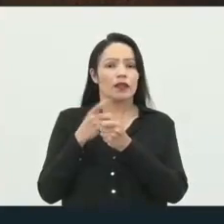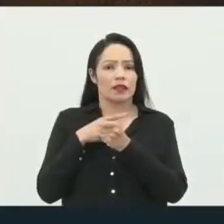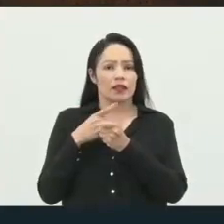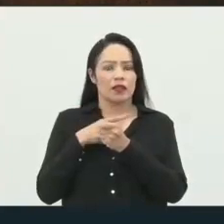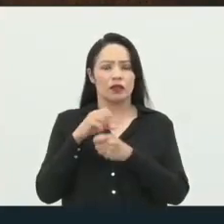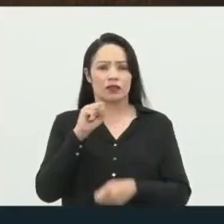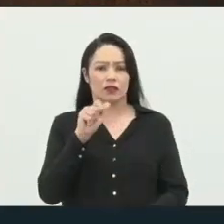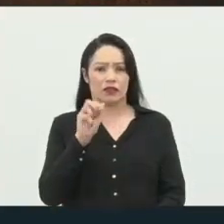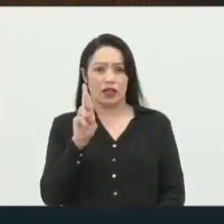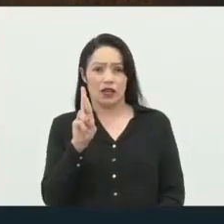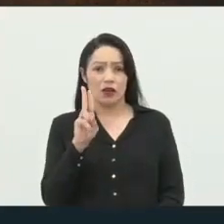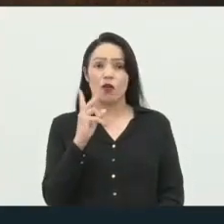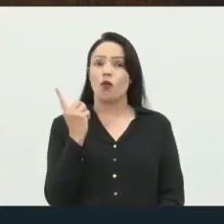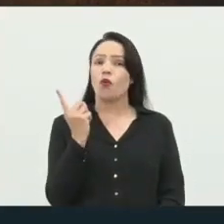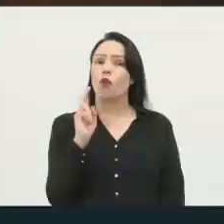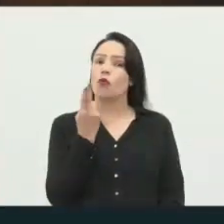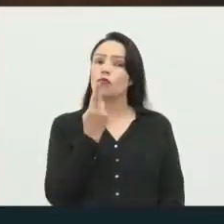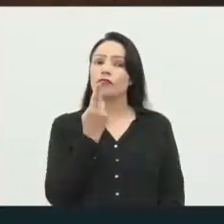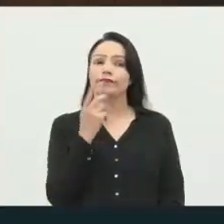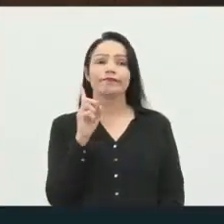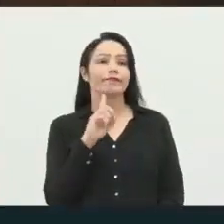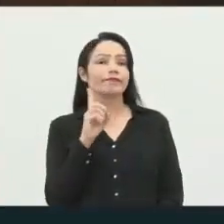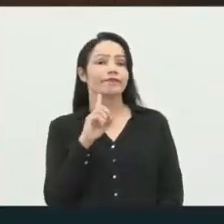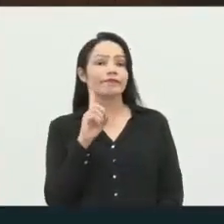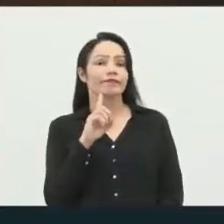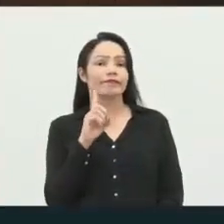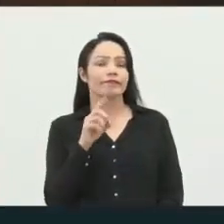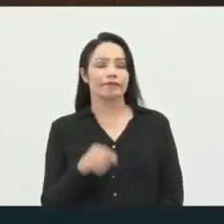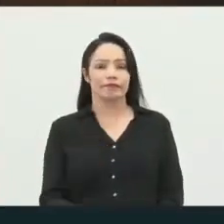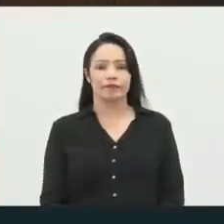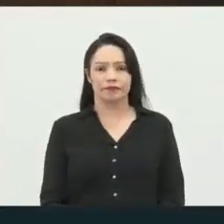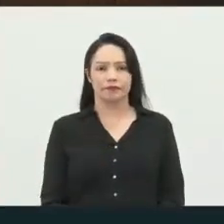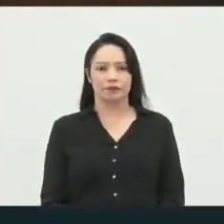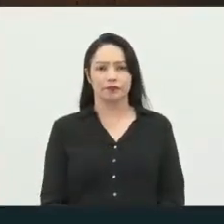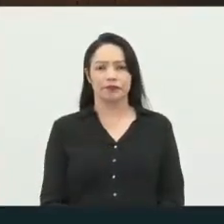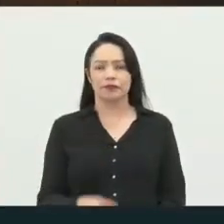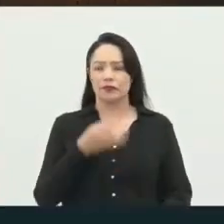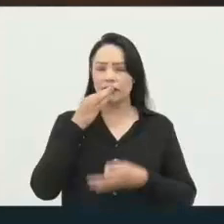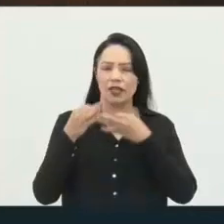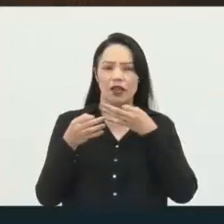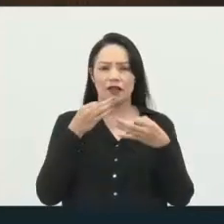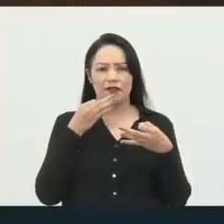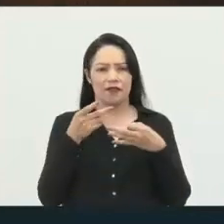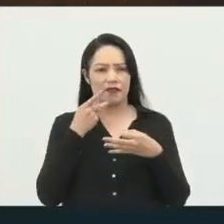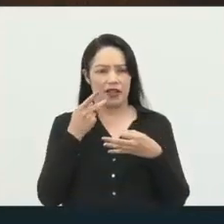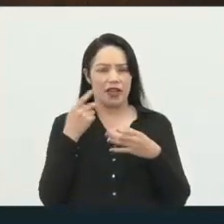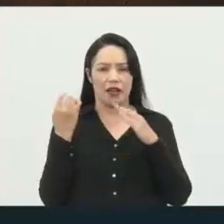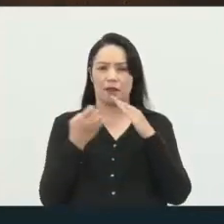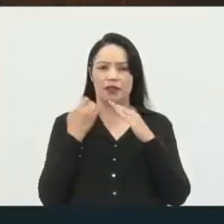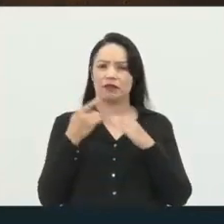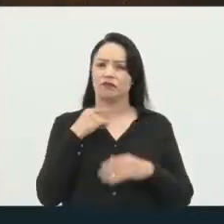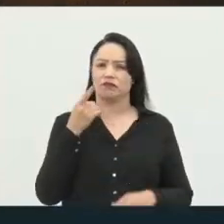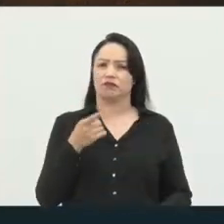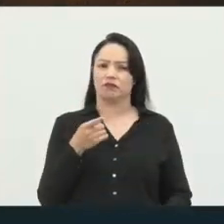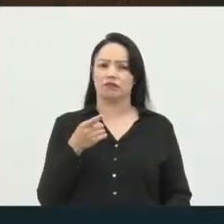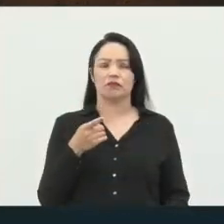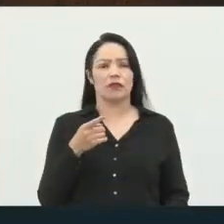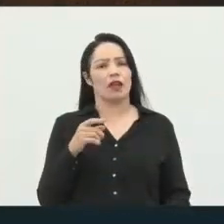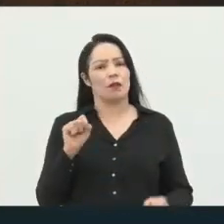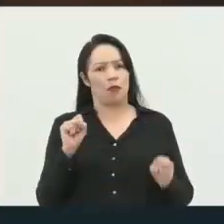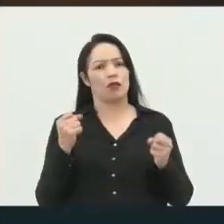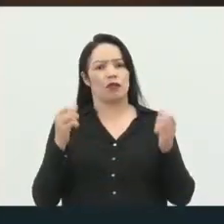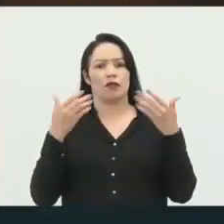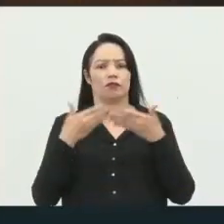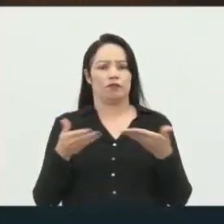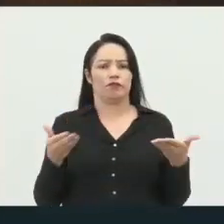Sara ou não ou não porque aí o todo o argumento dele de que a empresa era inviável financeiramente olha vai para o ralo